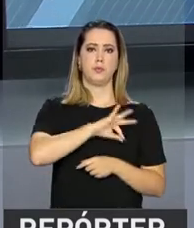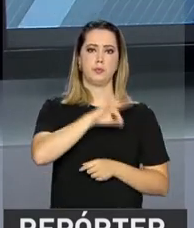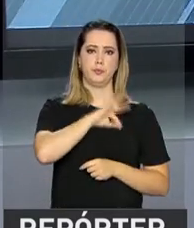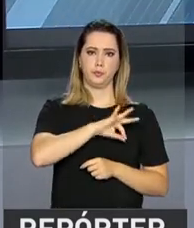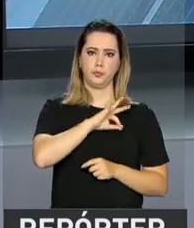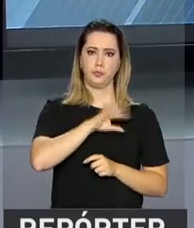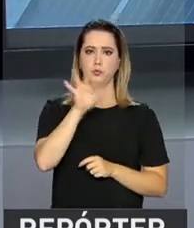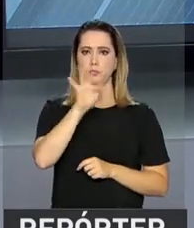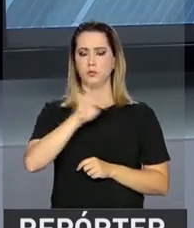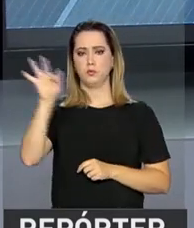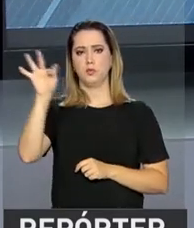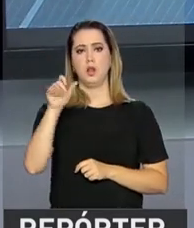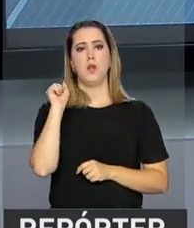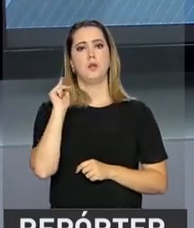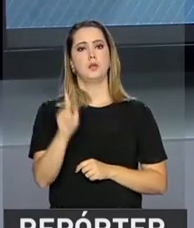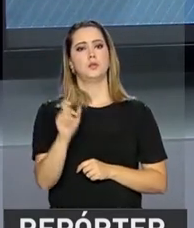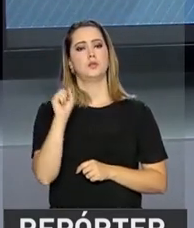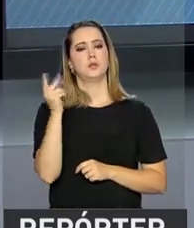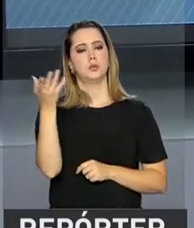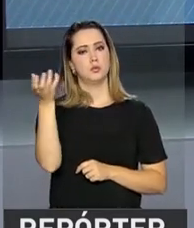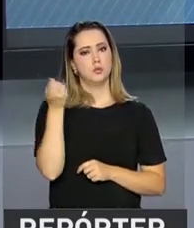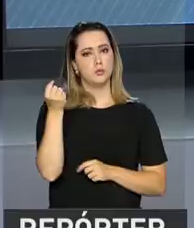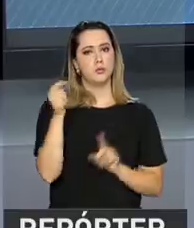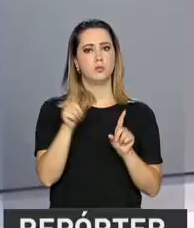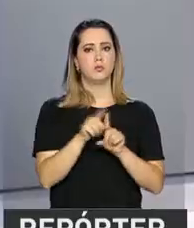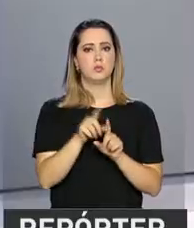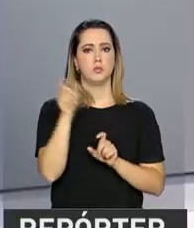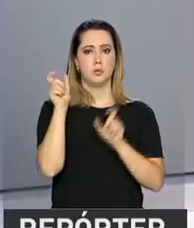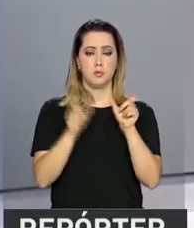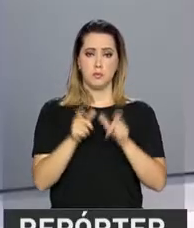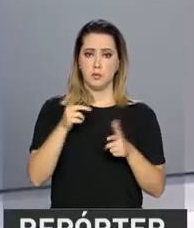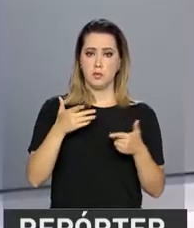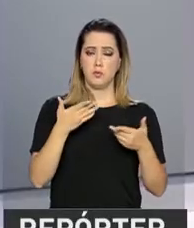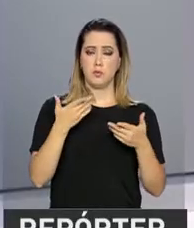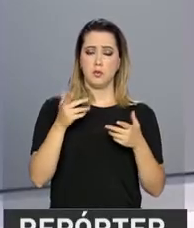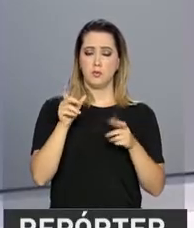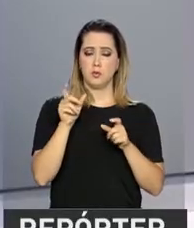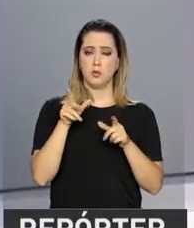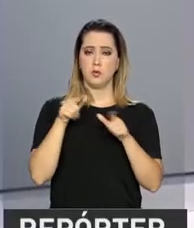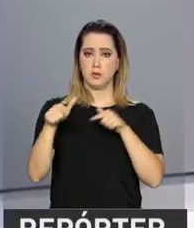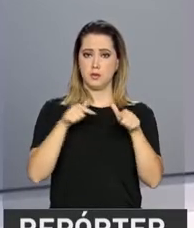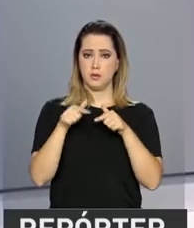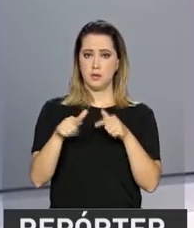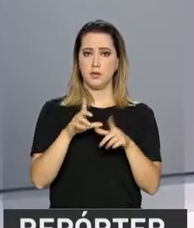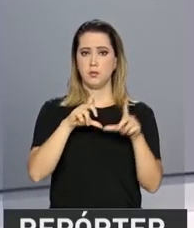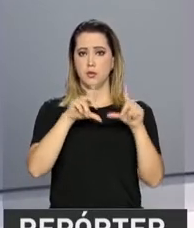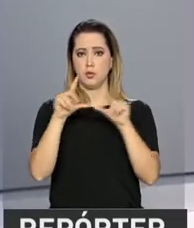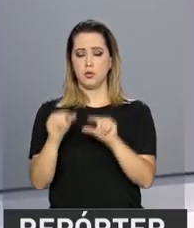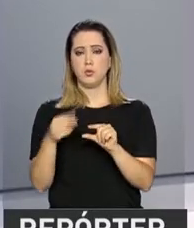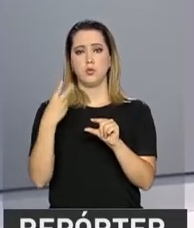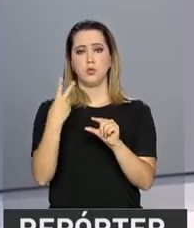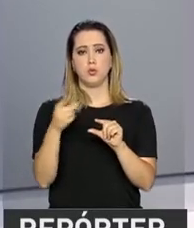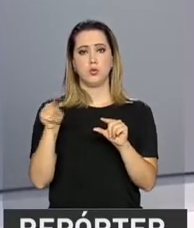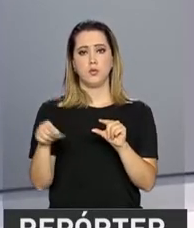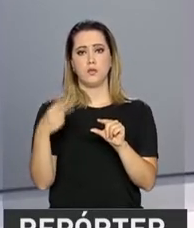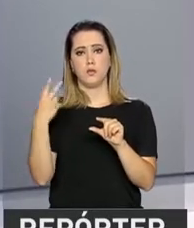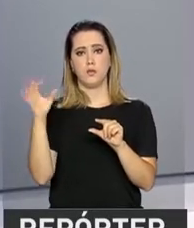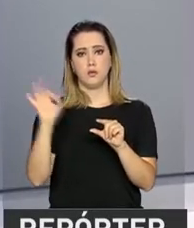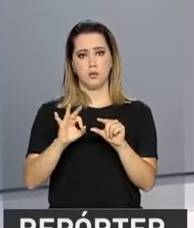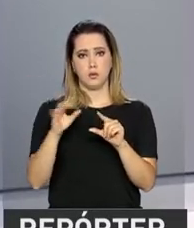federais aposentados e pensionistas para servidores a taxa vai cair de 2,2 por cento